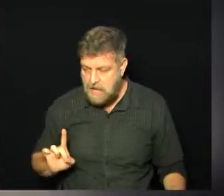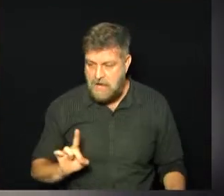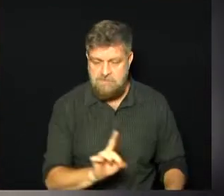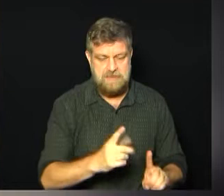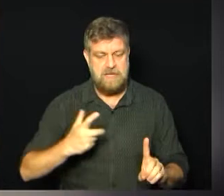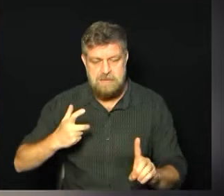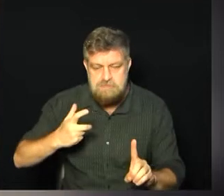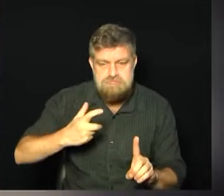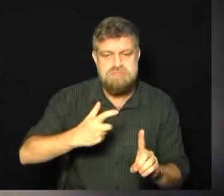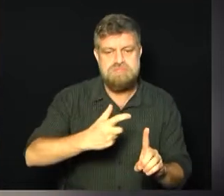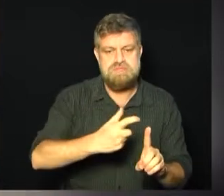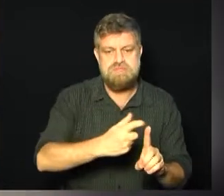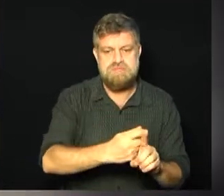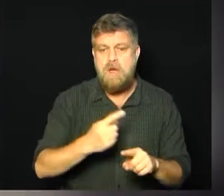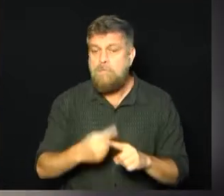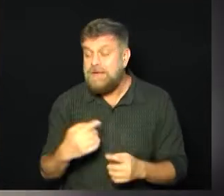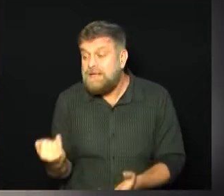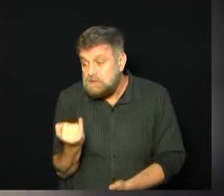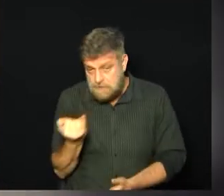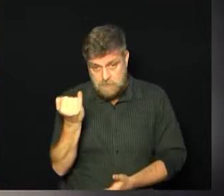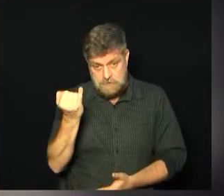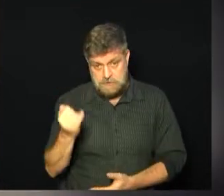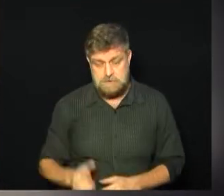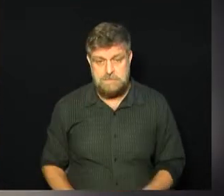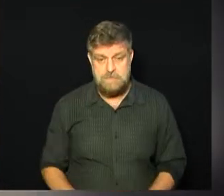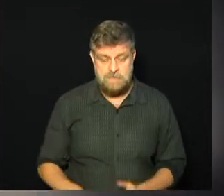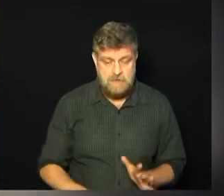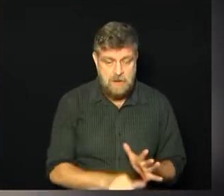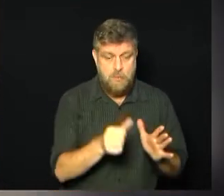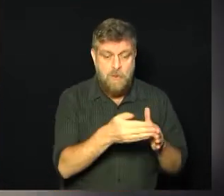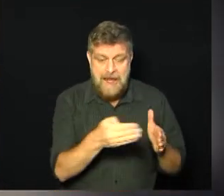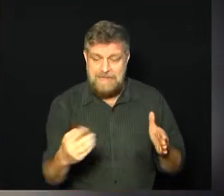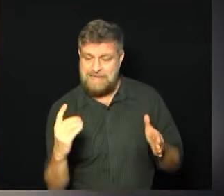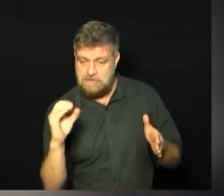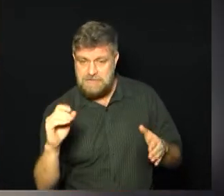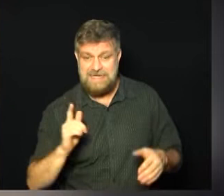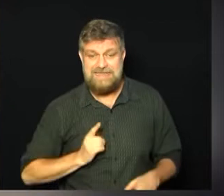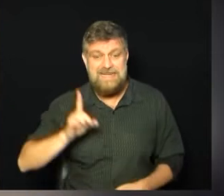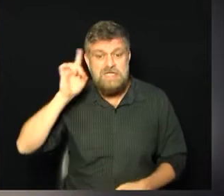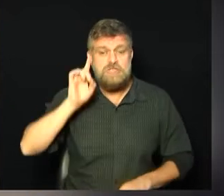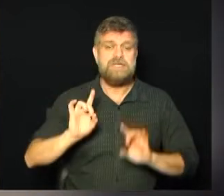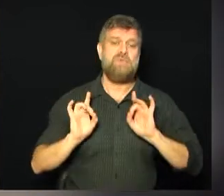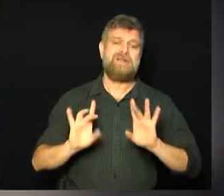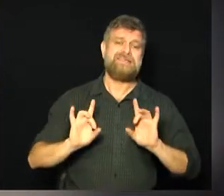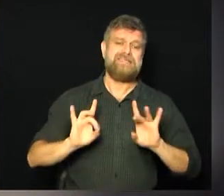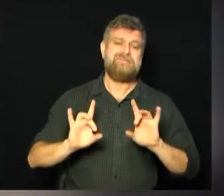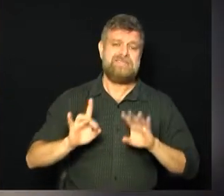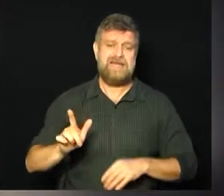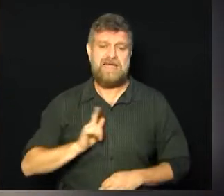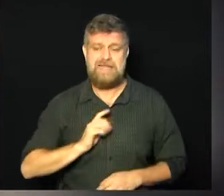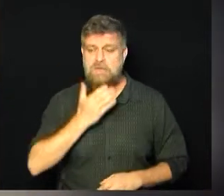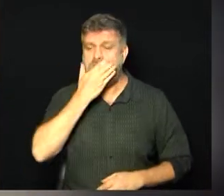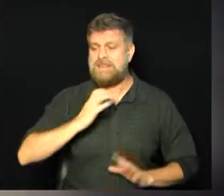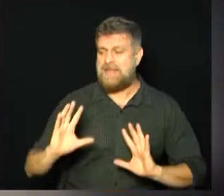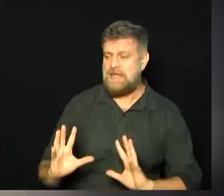sua vacinação. Por que isso é muito importante? Do dia 1 ao dia 10, nós temos datas muito significativas. Nós temos